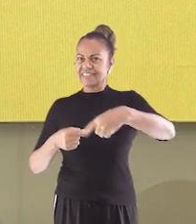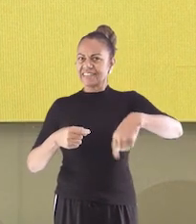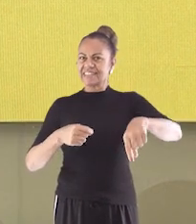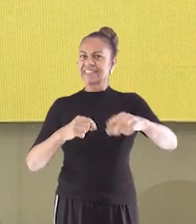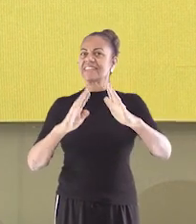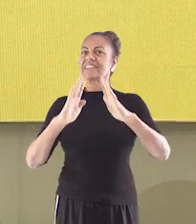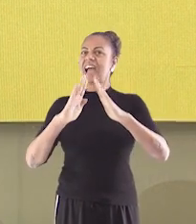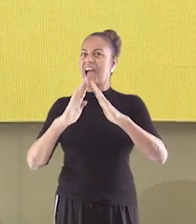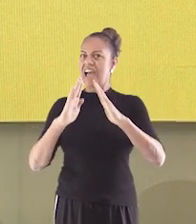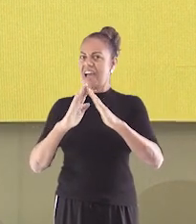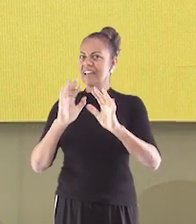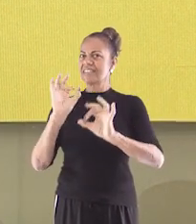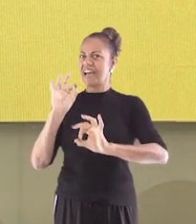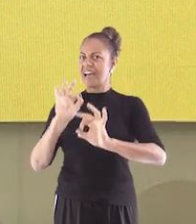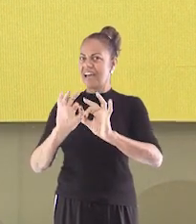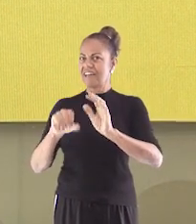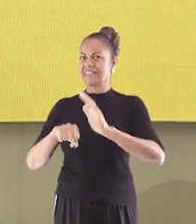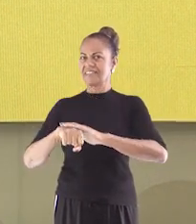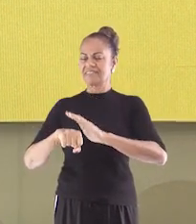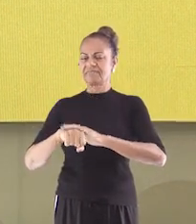para vocês fazerem em casa.